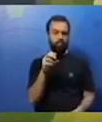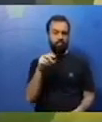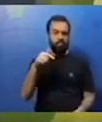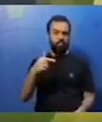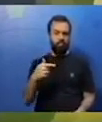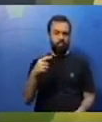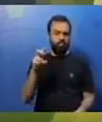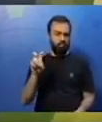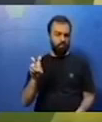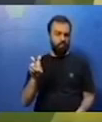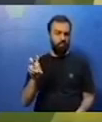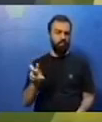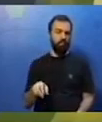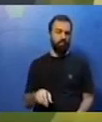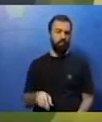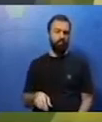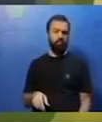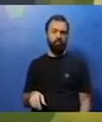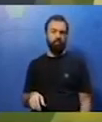0,75.